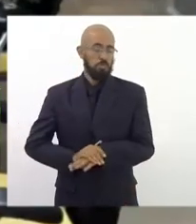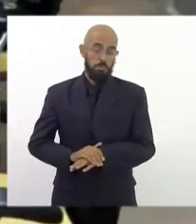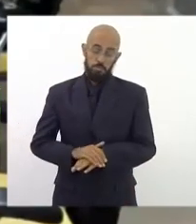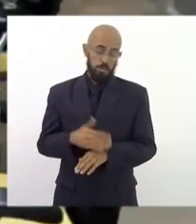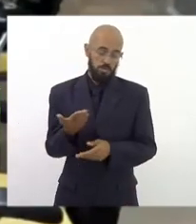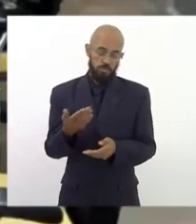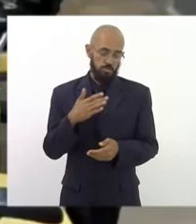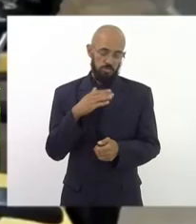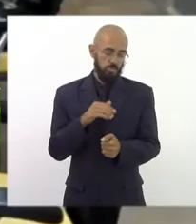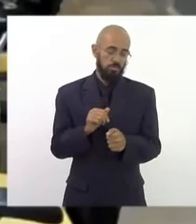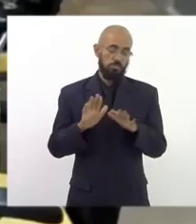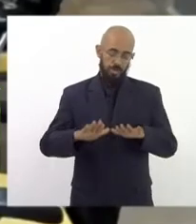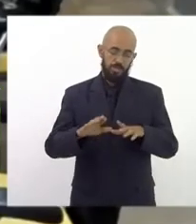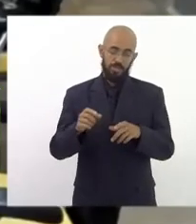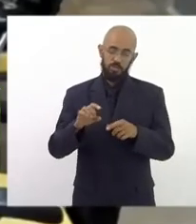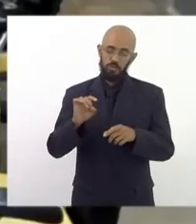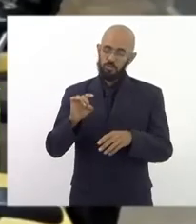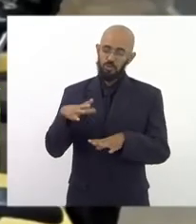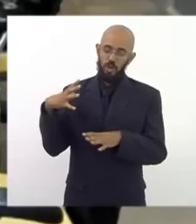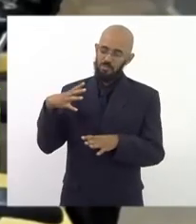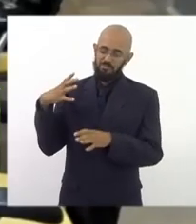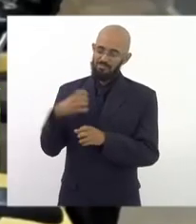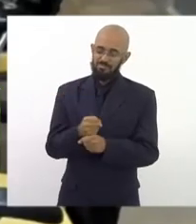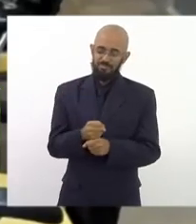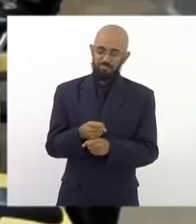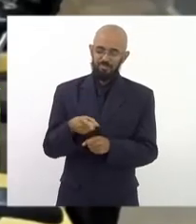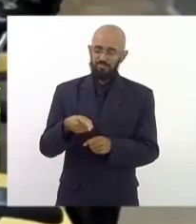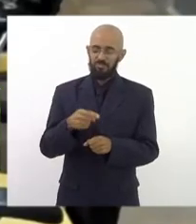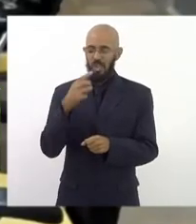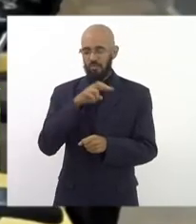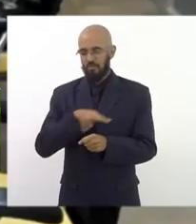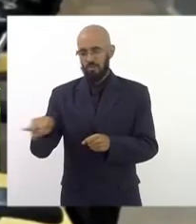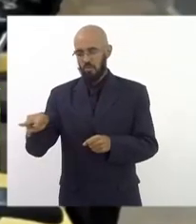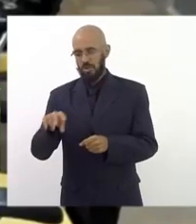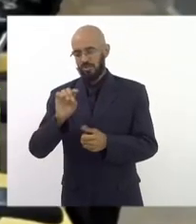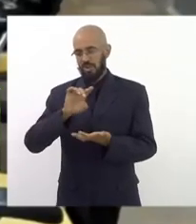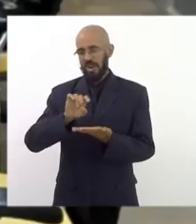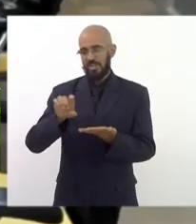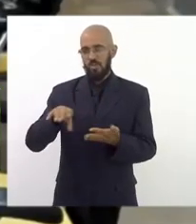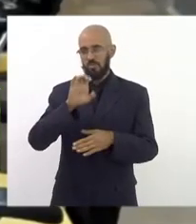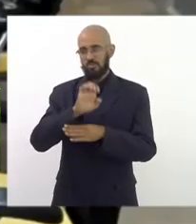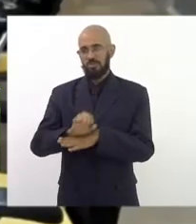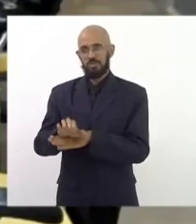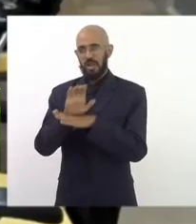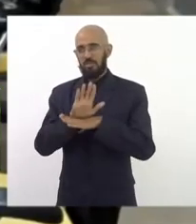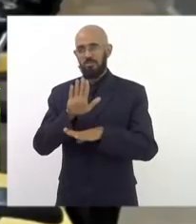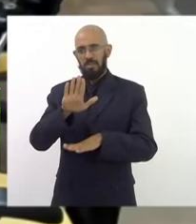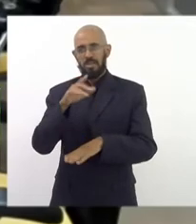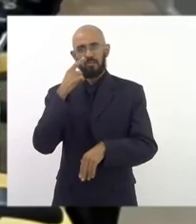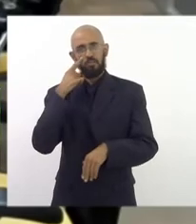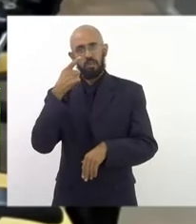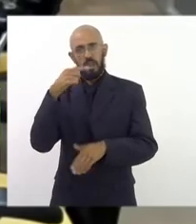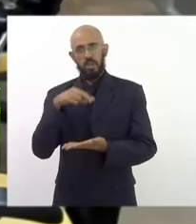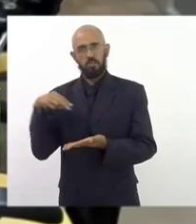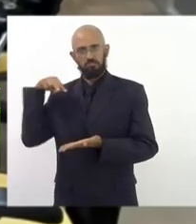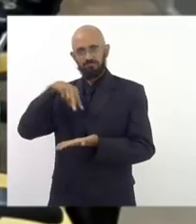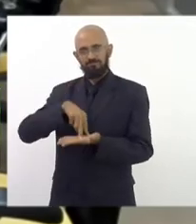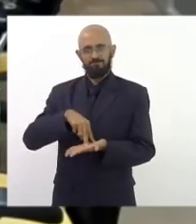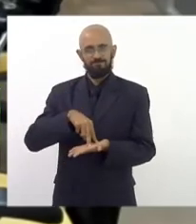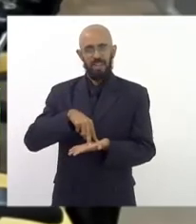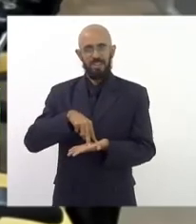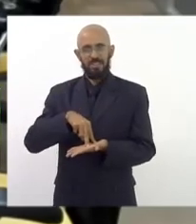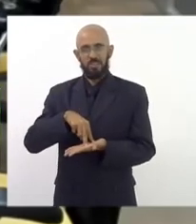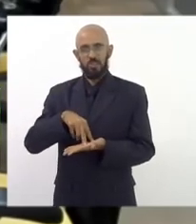nesse detalhe, mas só pegando os resultados. Mas, de qualquer forma, ver o Rio de Janeiro novamente aí